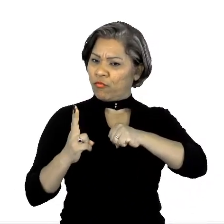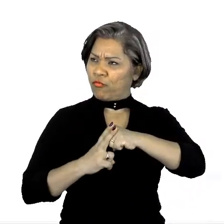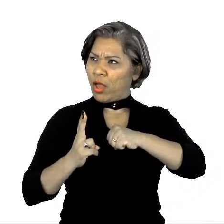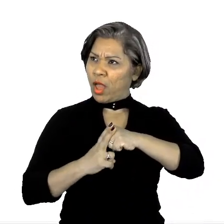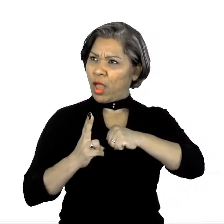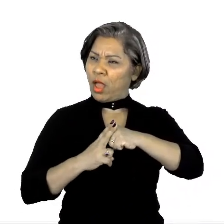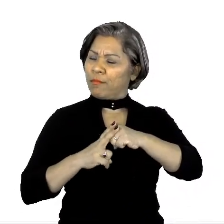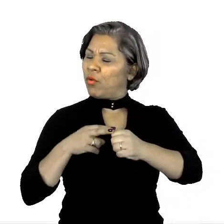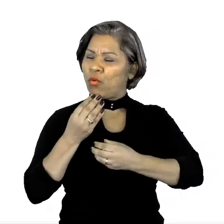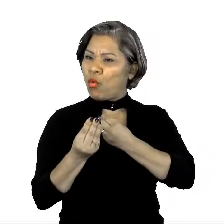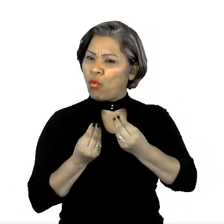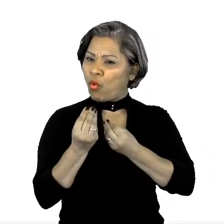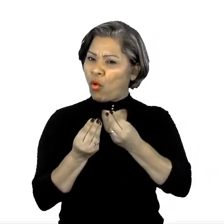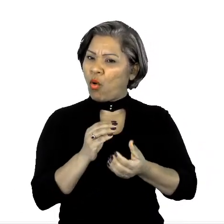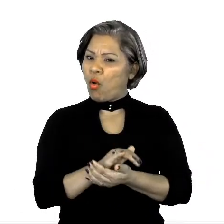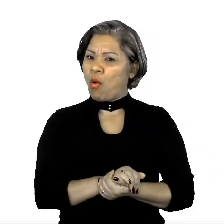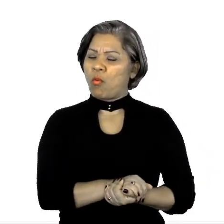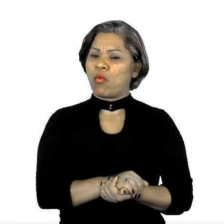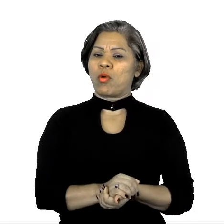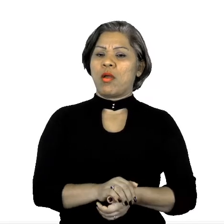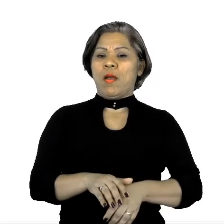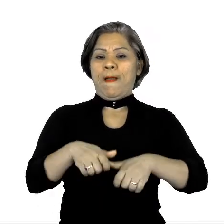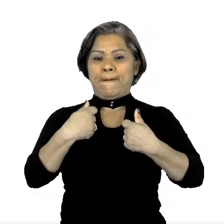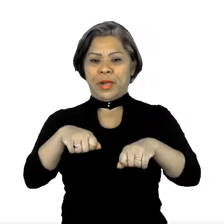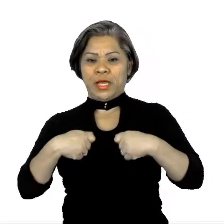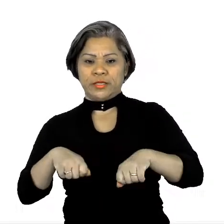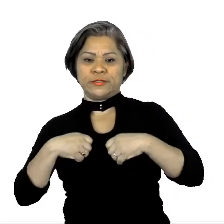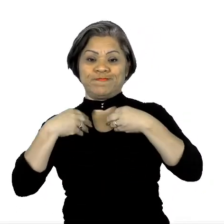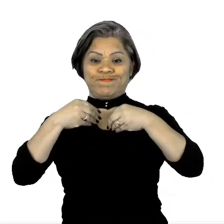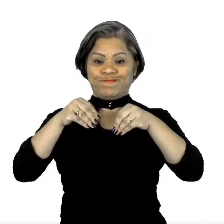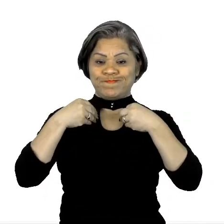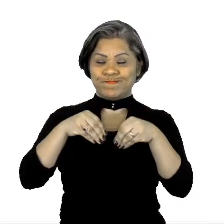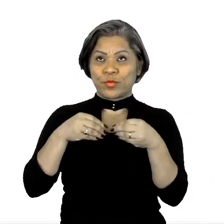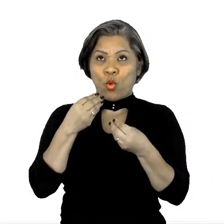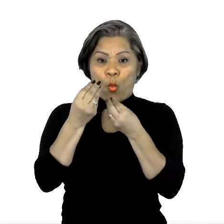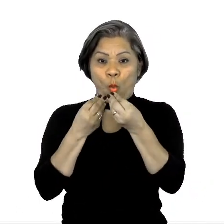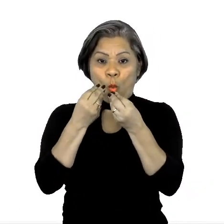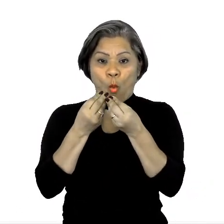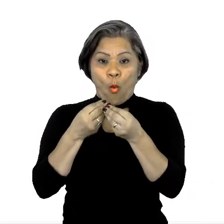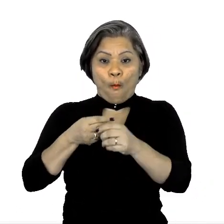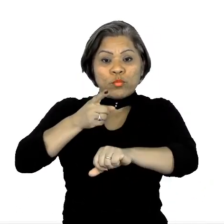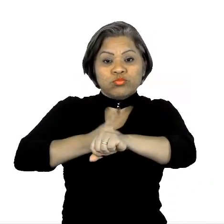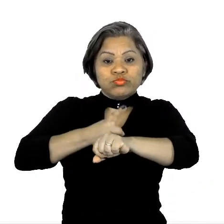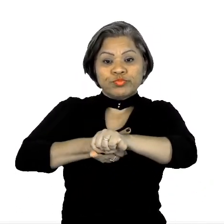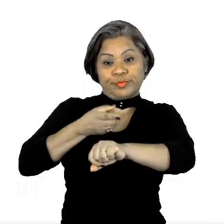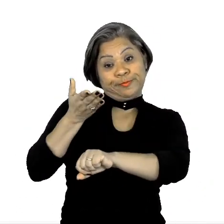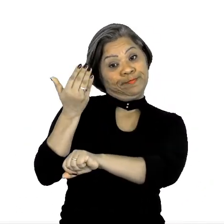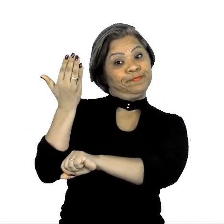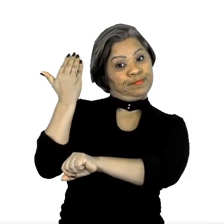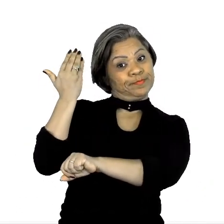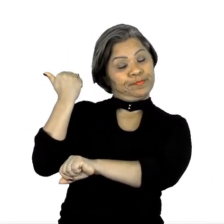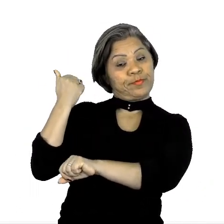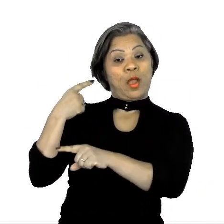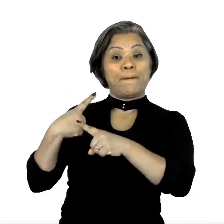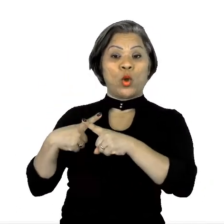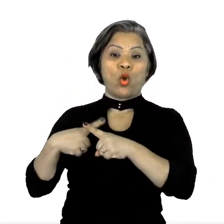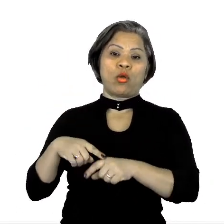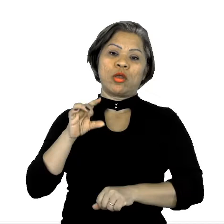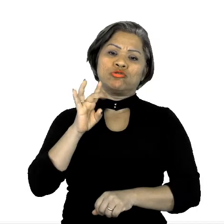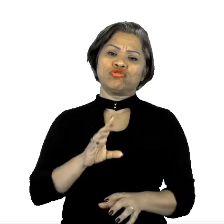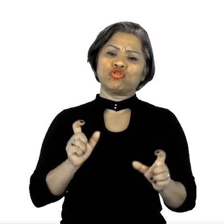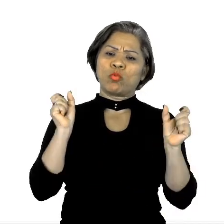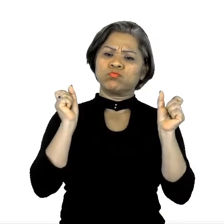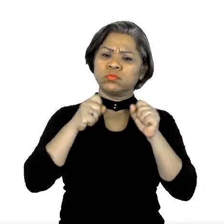modo? Eles devem estar flexionados no tempo passado, tempo pretérito, já que só é possível nesse tipo de